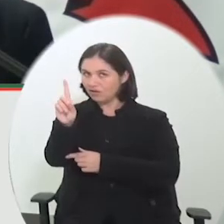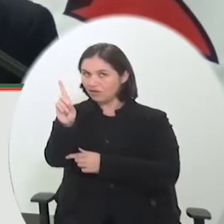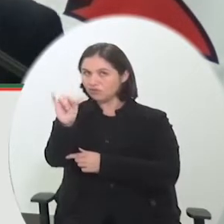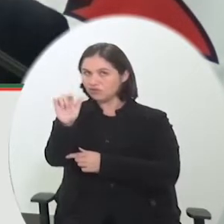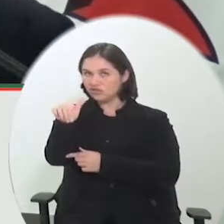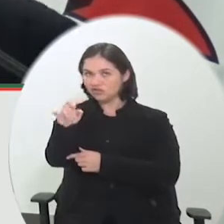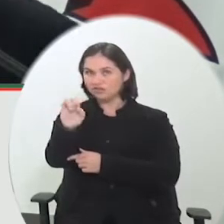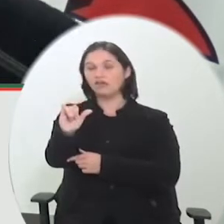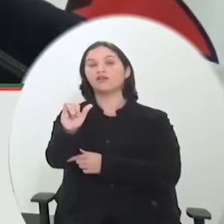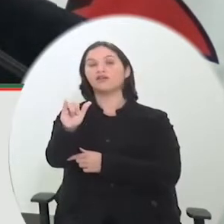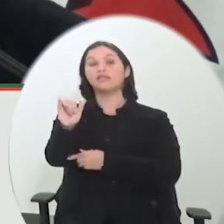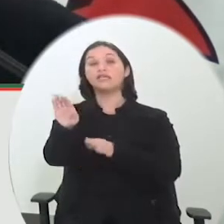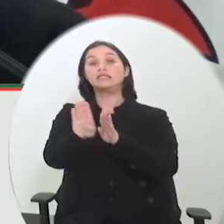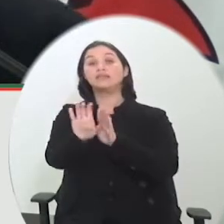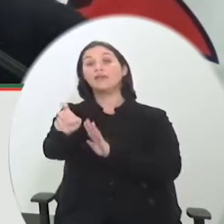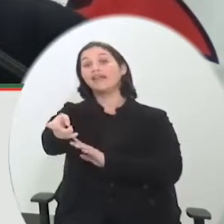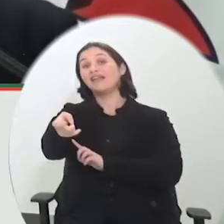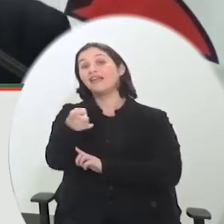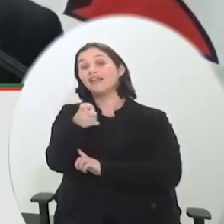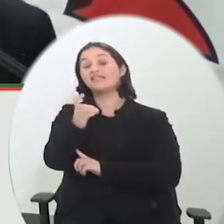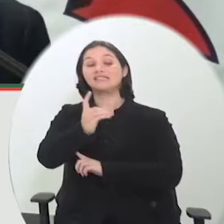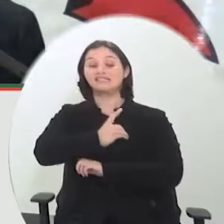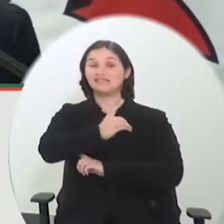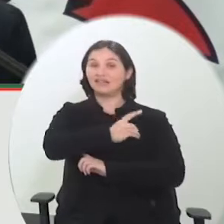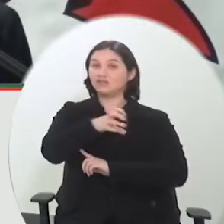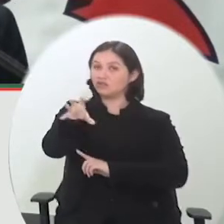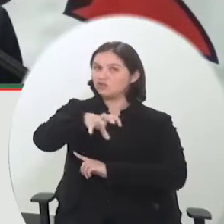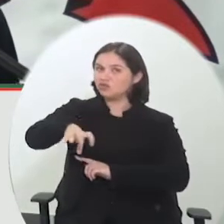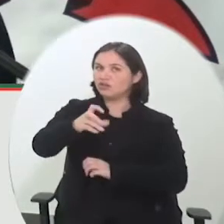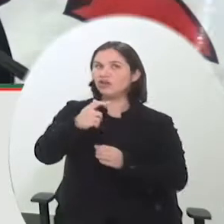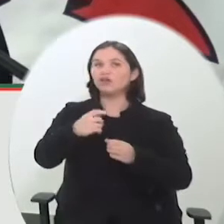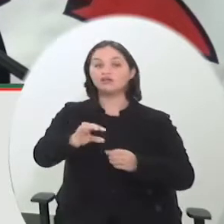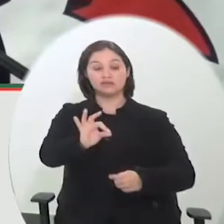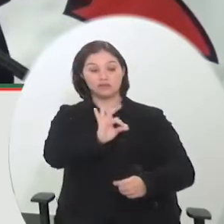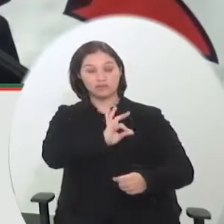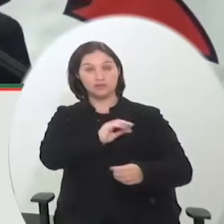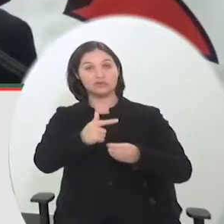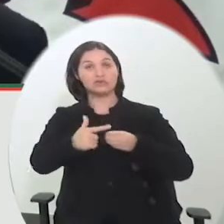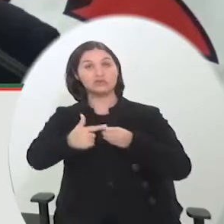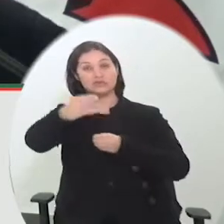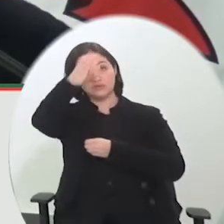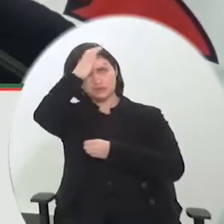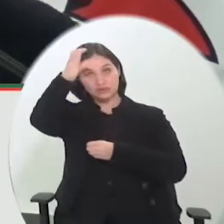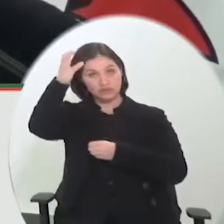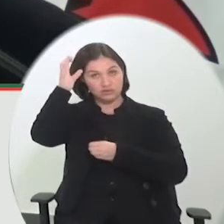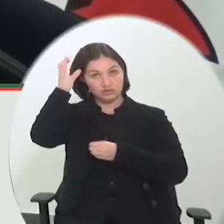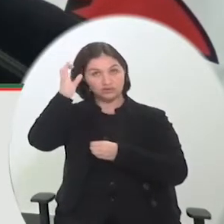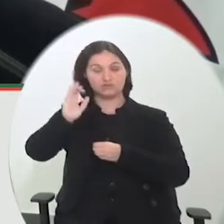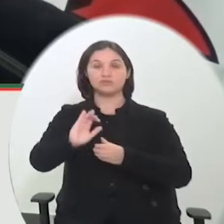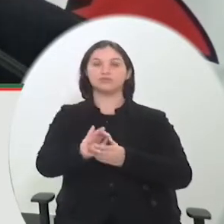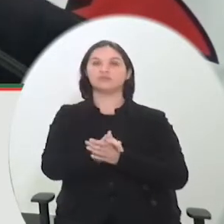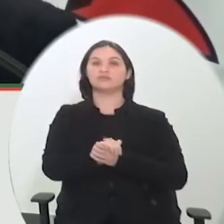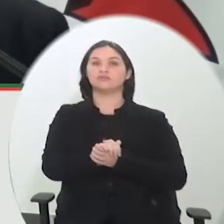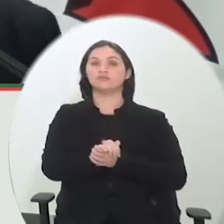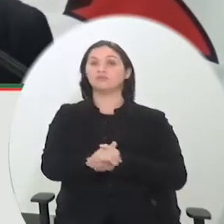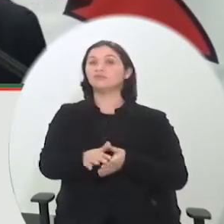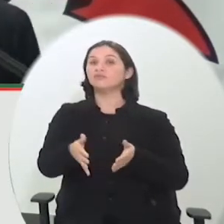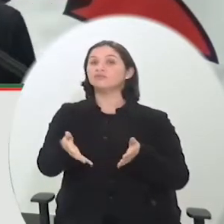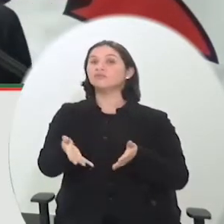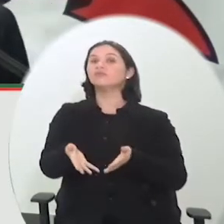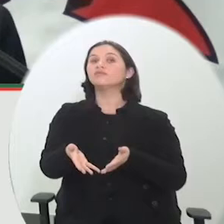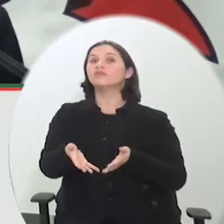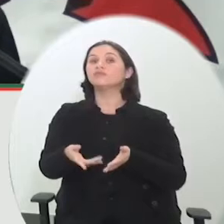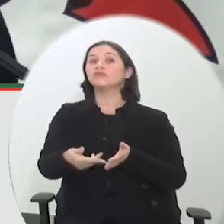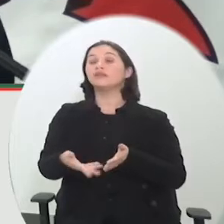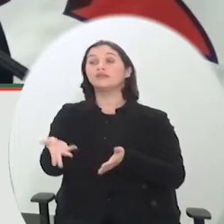ex-delegados regionais de polícia de Criciúma e ora na inatividade e que nos